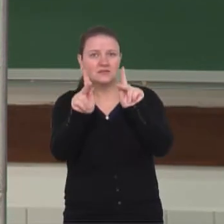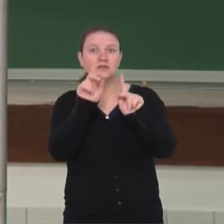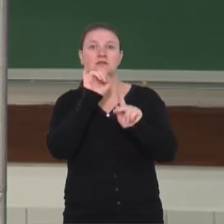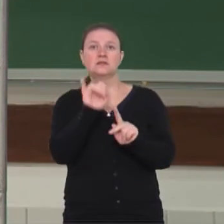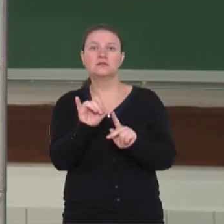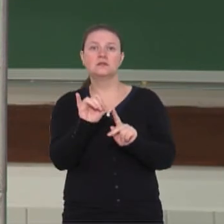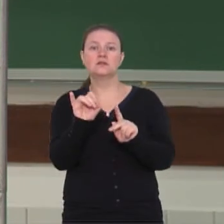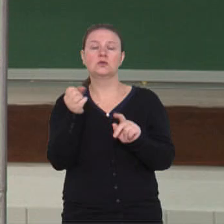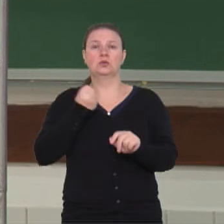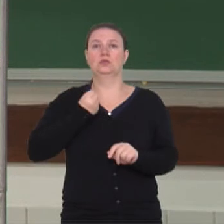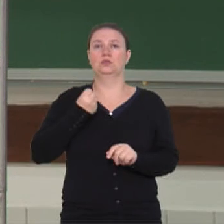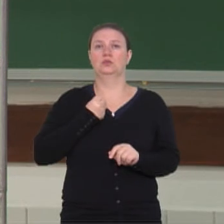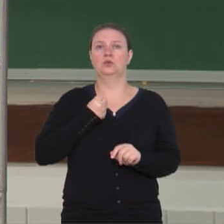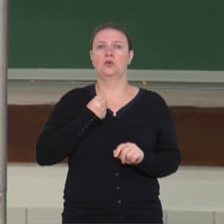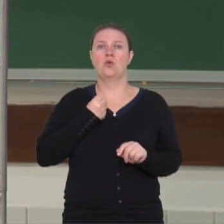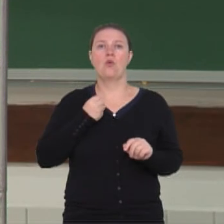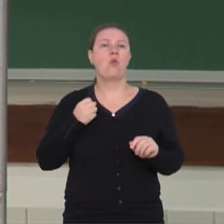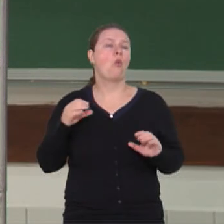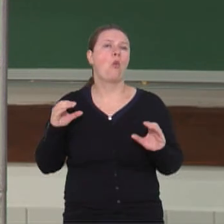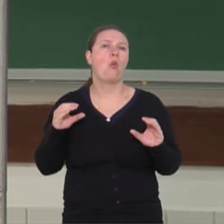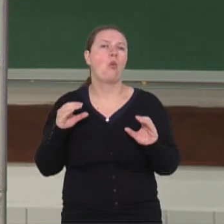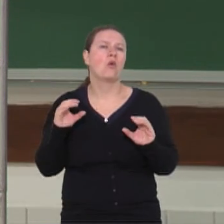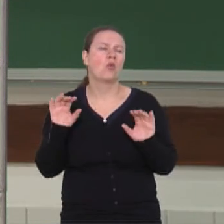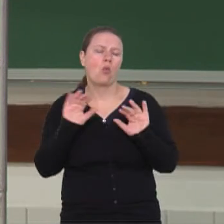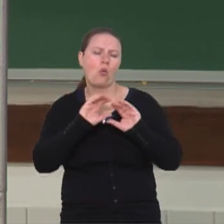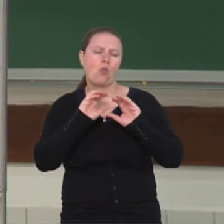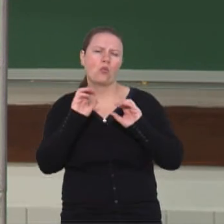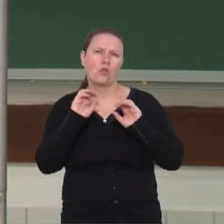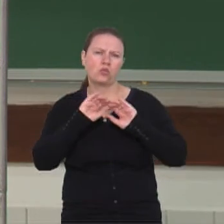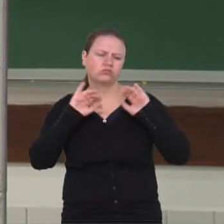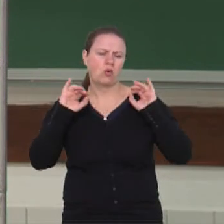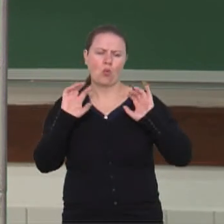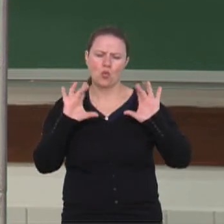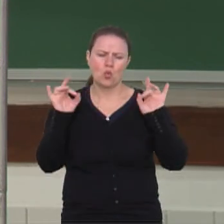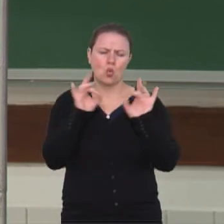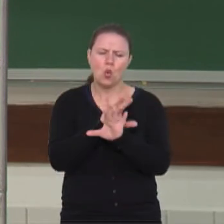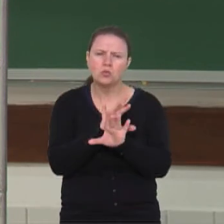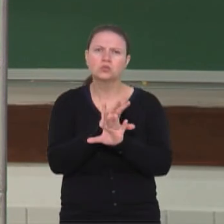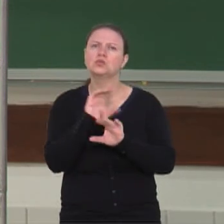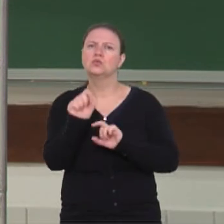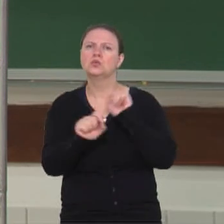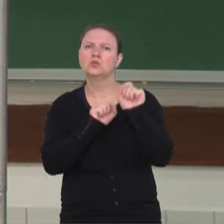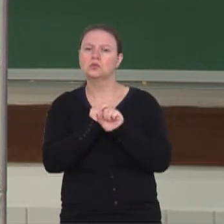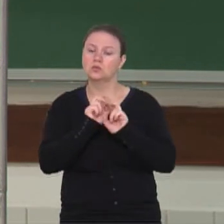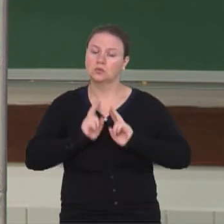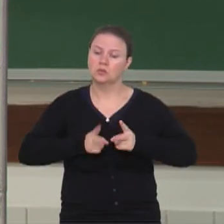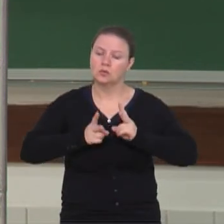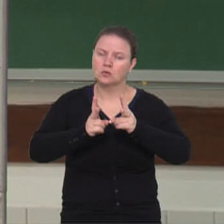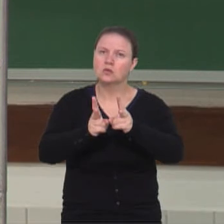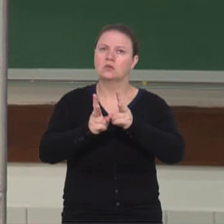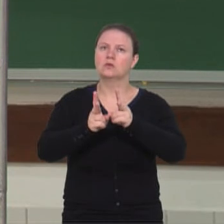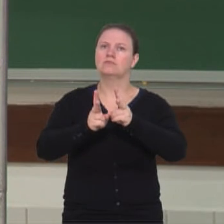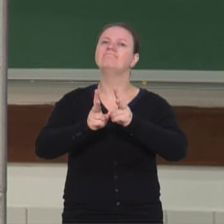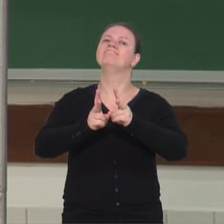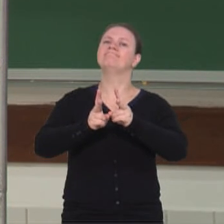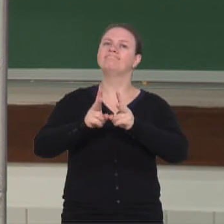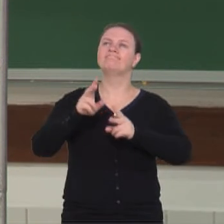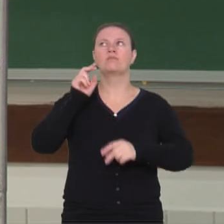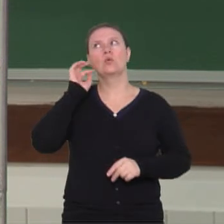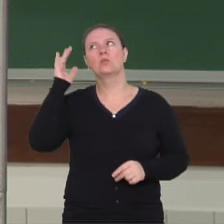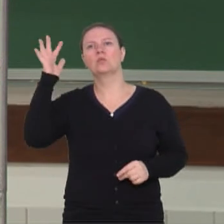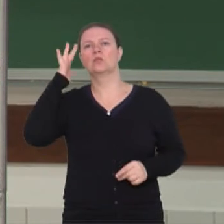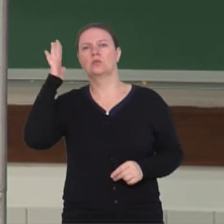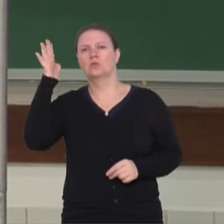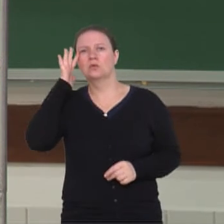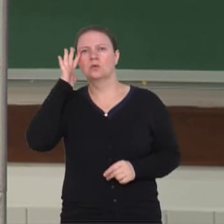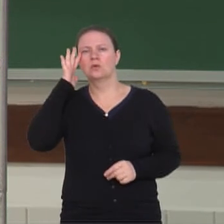número complexo, ouvir, é uma solução encontrada para que a gente vá à frente em operações que, teoricamente,